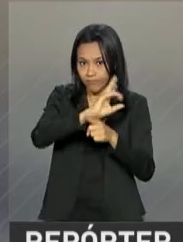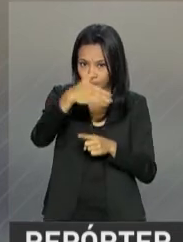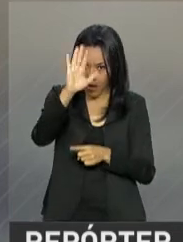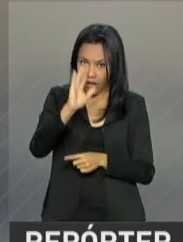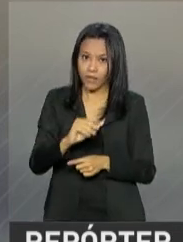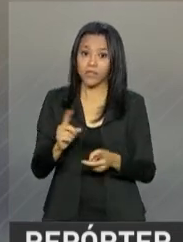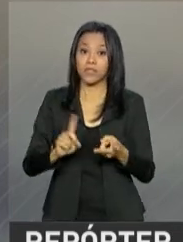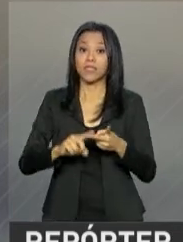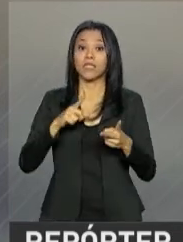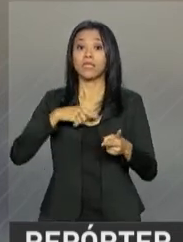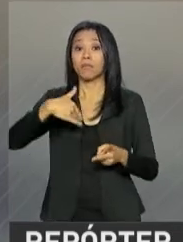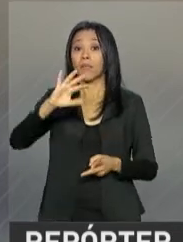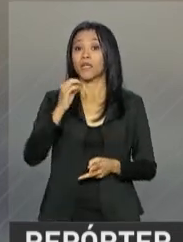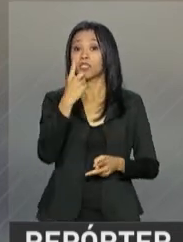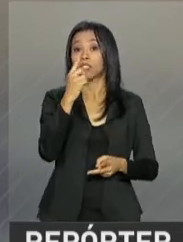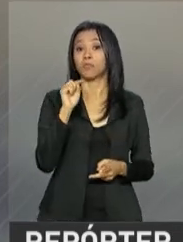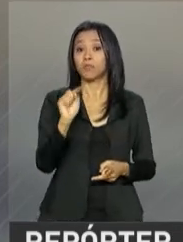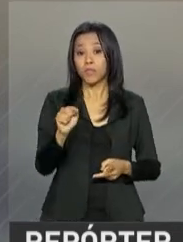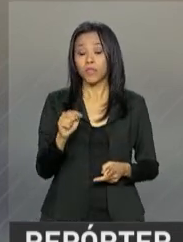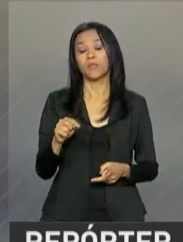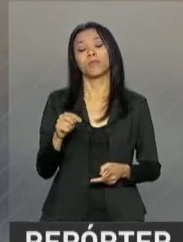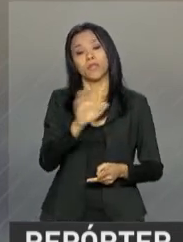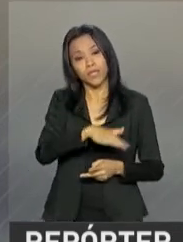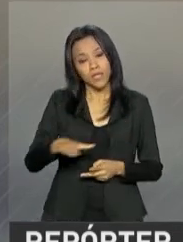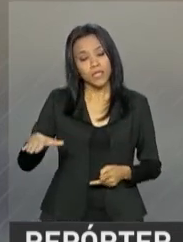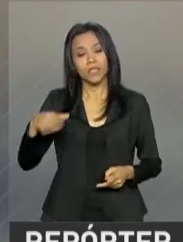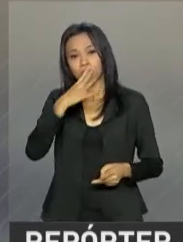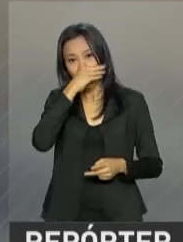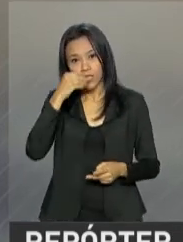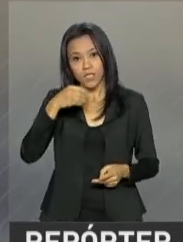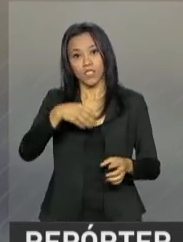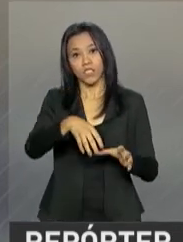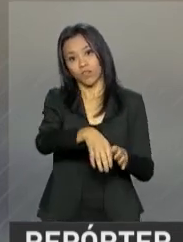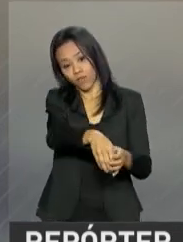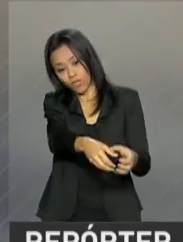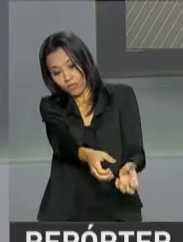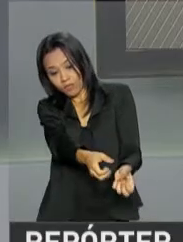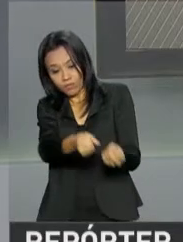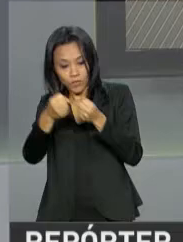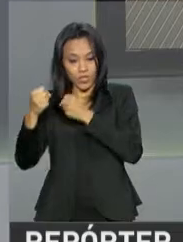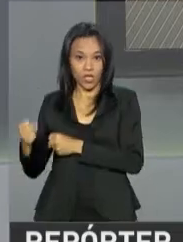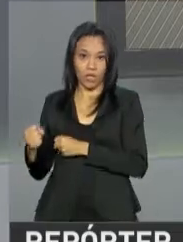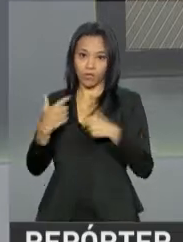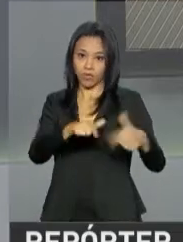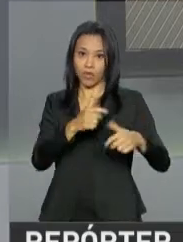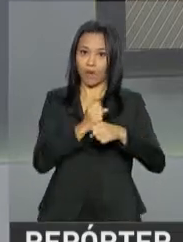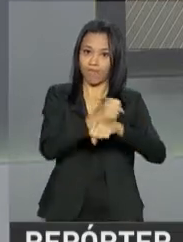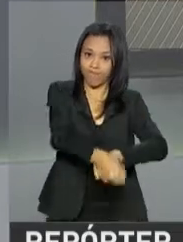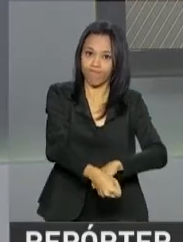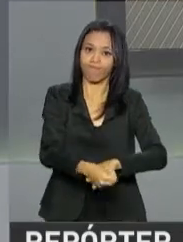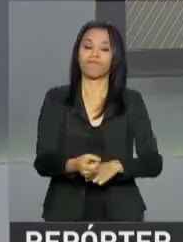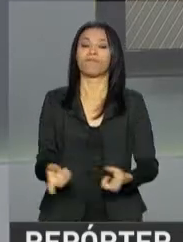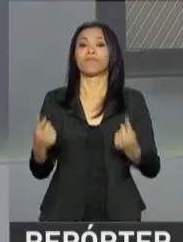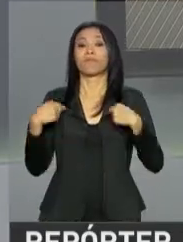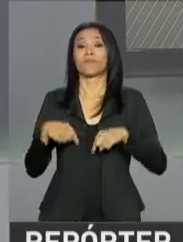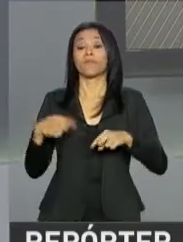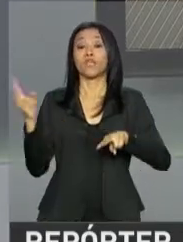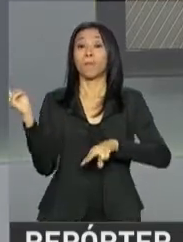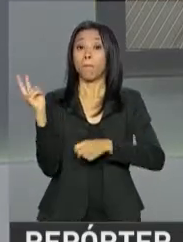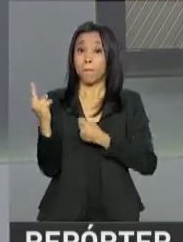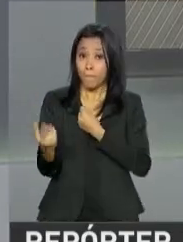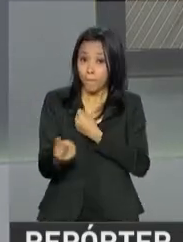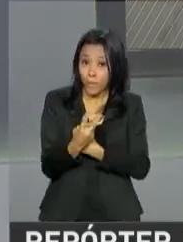país e mais de mil crianças e adolescentes foram afastados trabalho irregular e para proteger crianças e